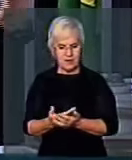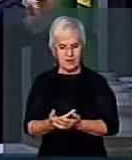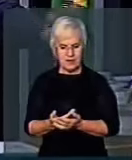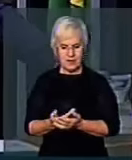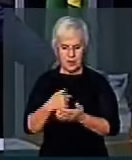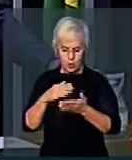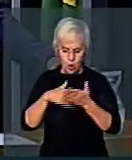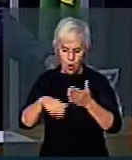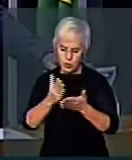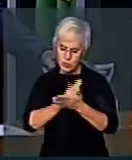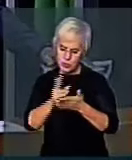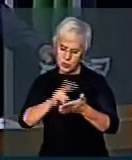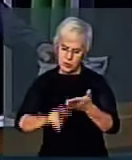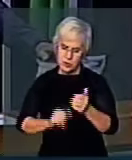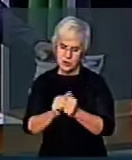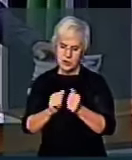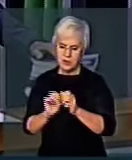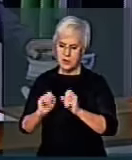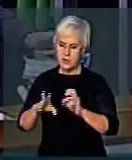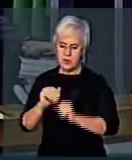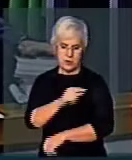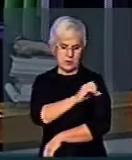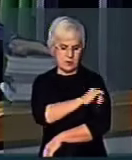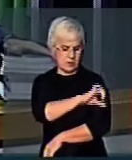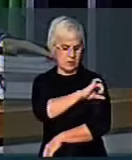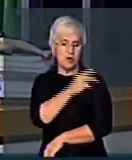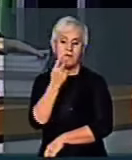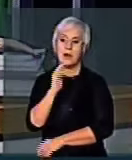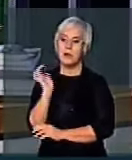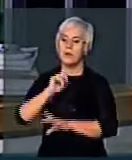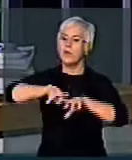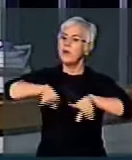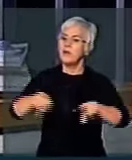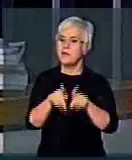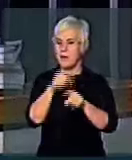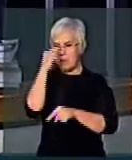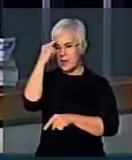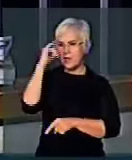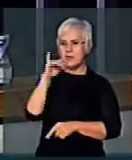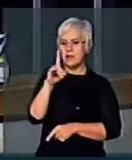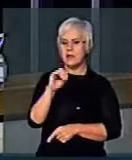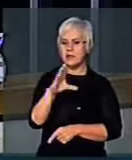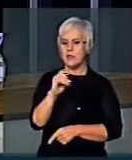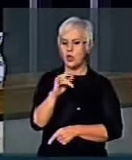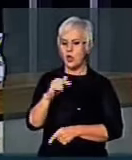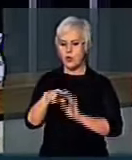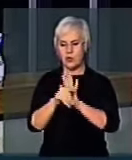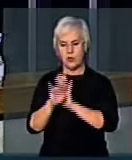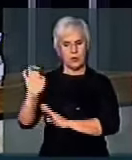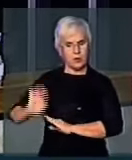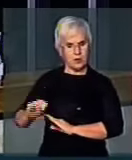livros, todos eles voltados, ensino fundamental, repito, homossexualismo e ideologia de esquerda. O que é